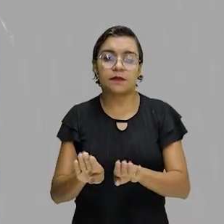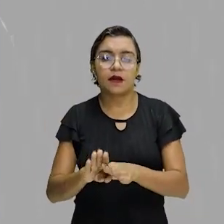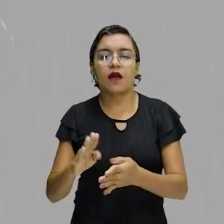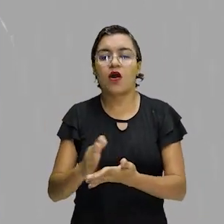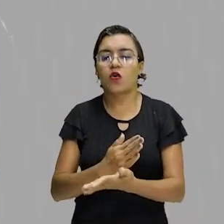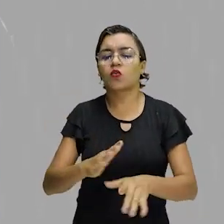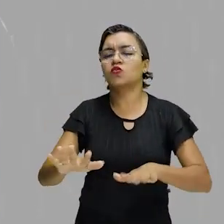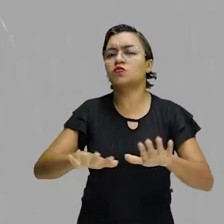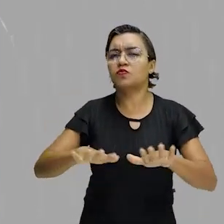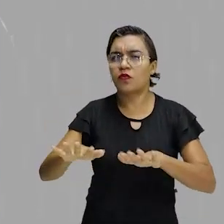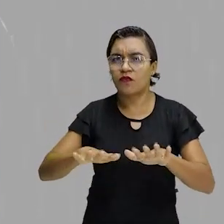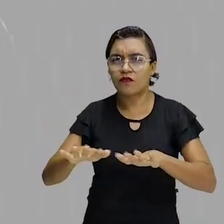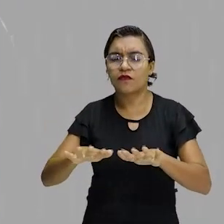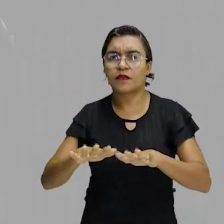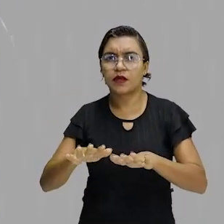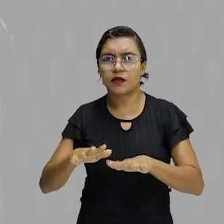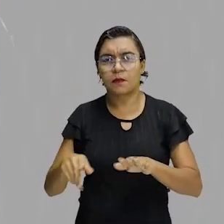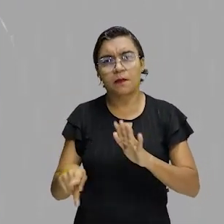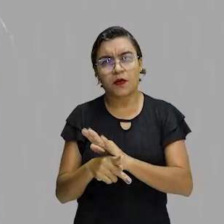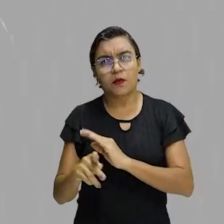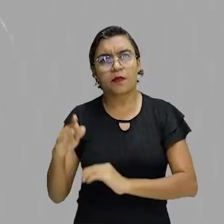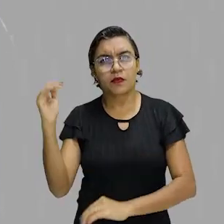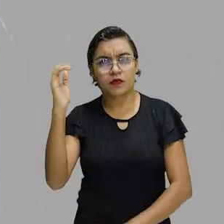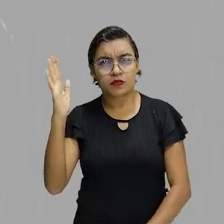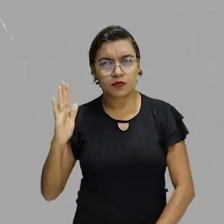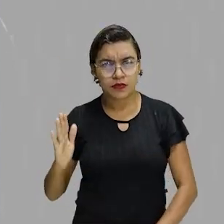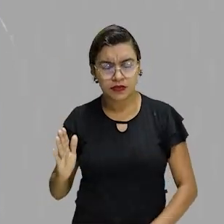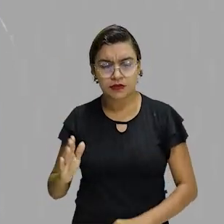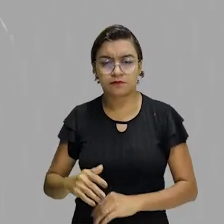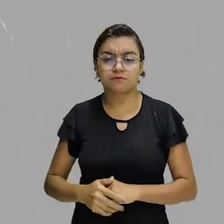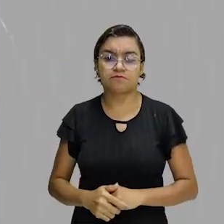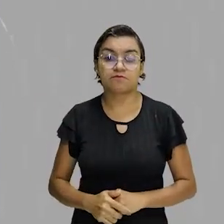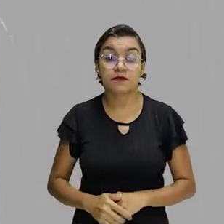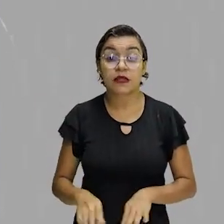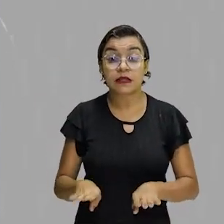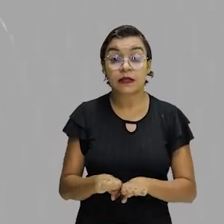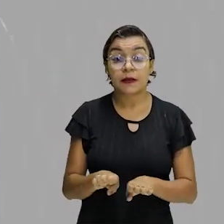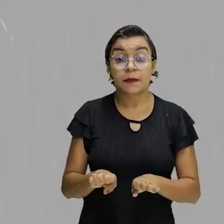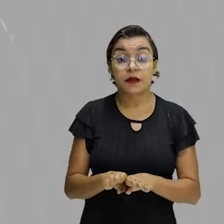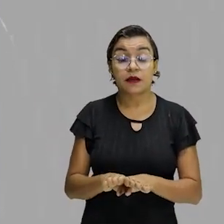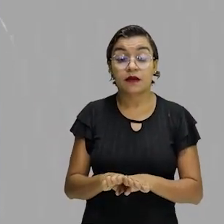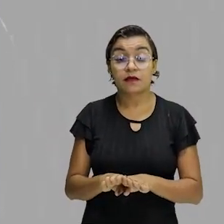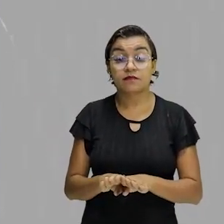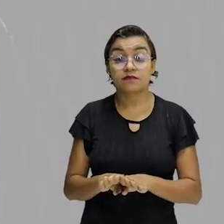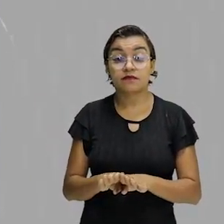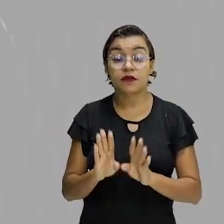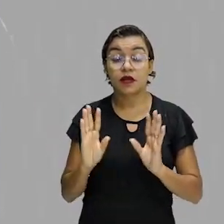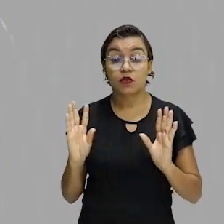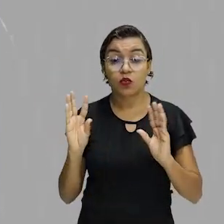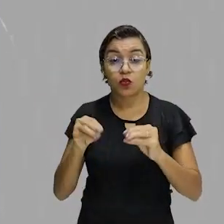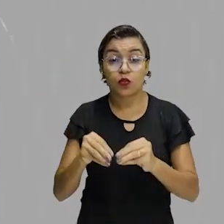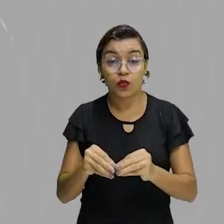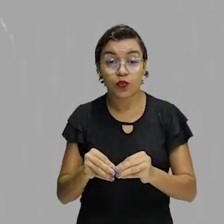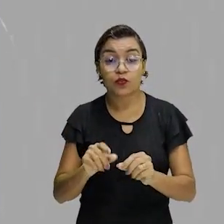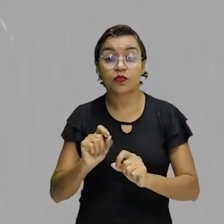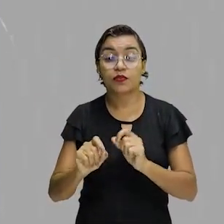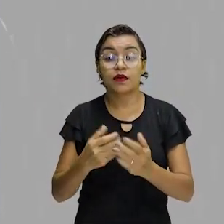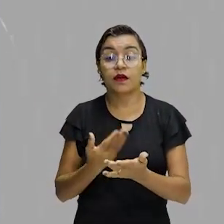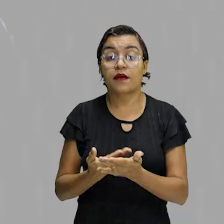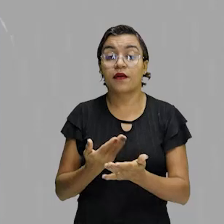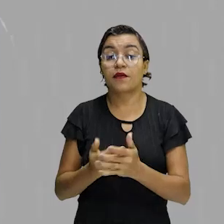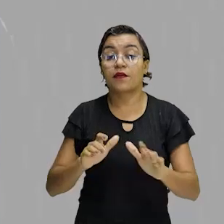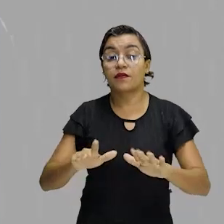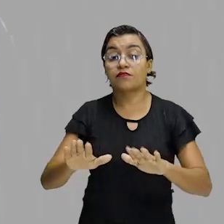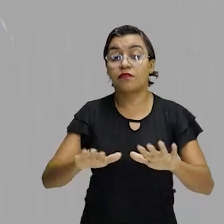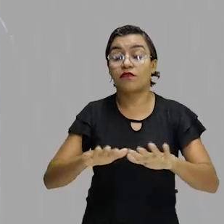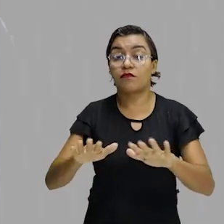movimentos do Brasil, né, daqui do nosso país. E para fechar a aula, a gente vai falar dos movimentos locais, ou